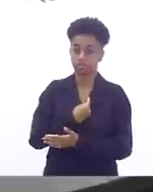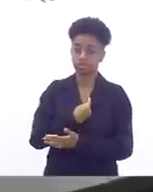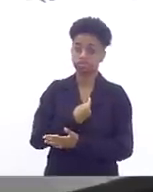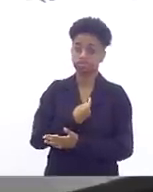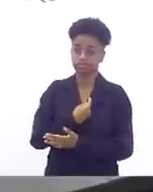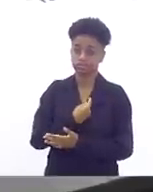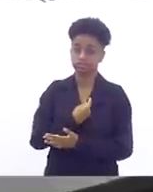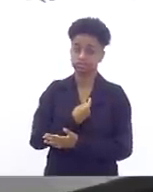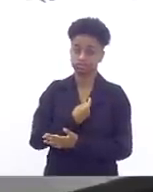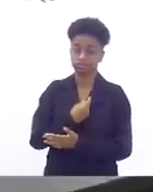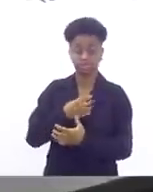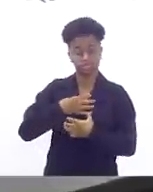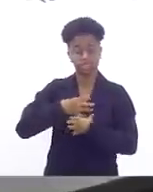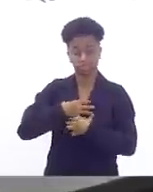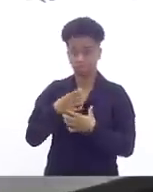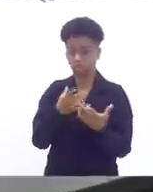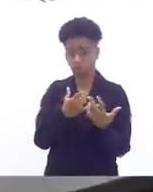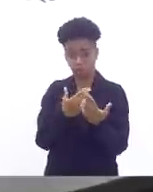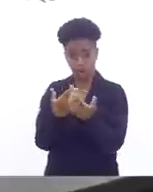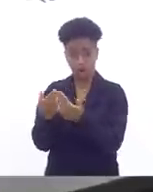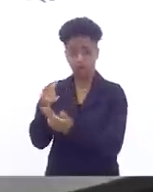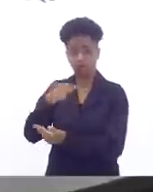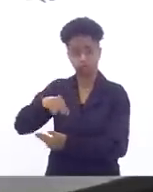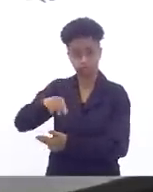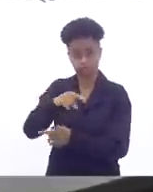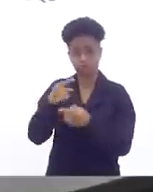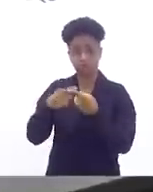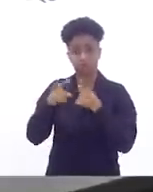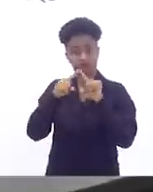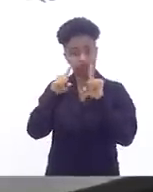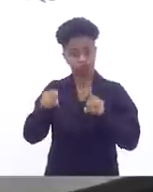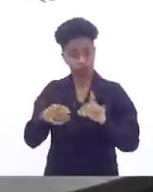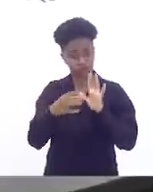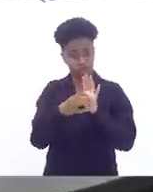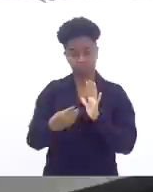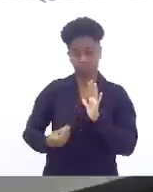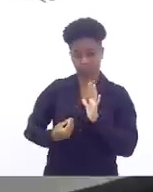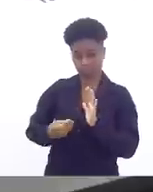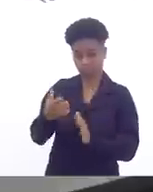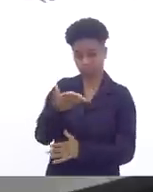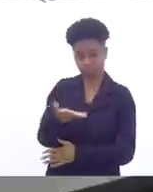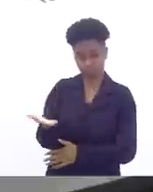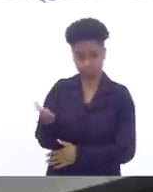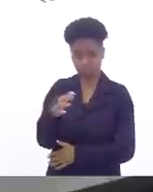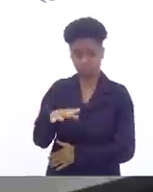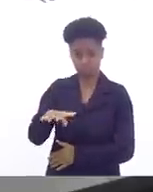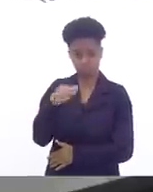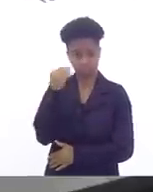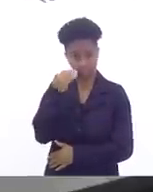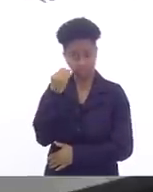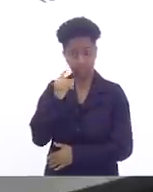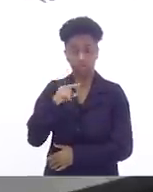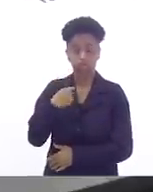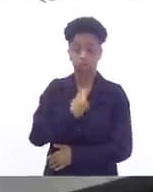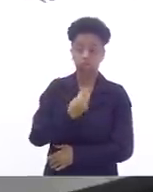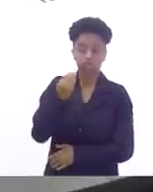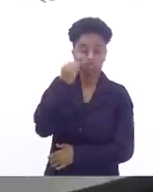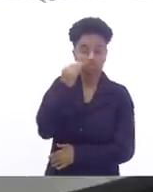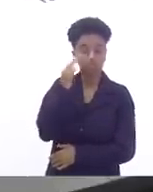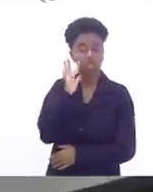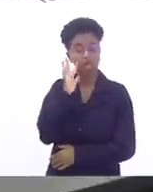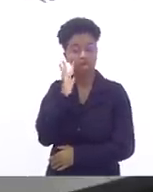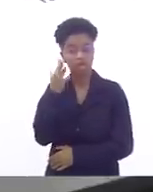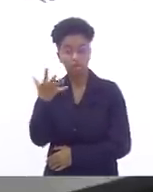muito desse sentimento do servidores que estão nessas situações e a gente vem tentando né resolver